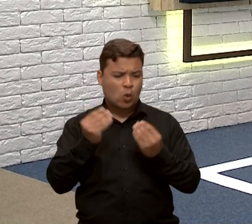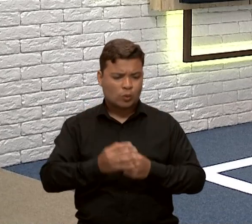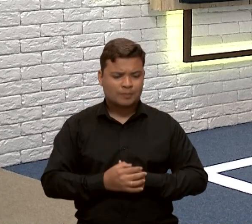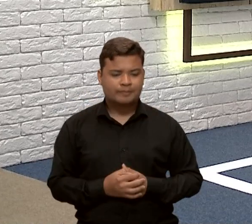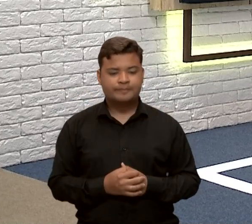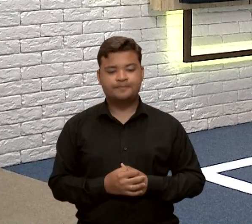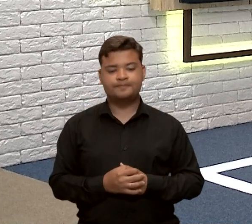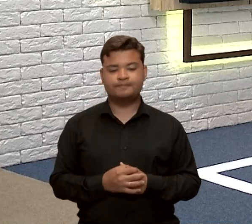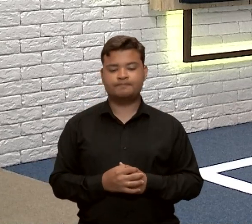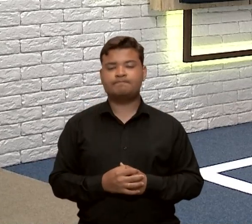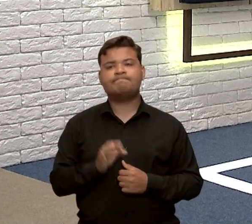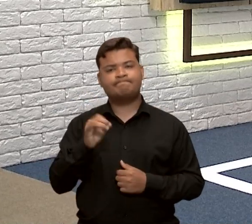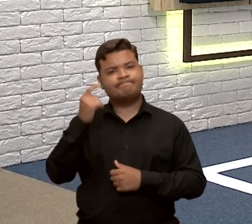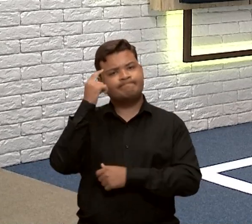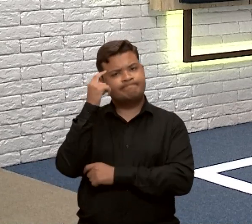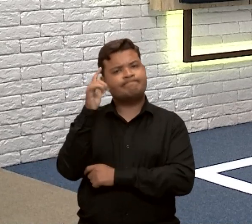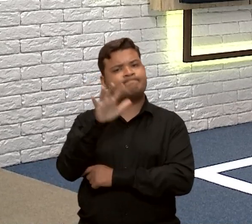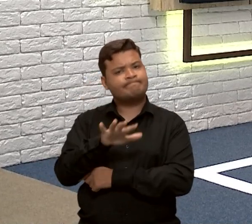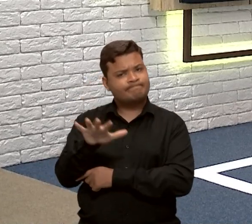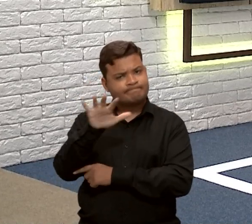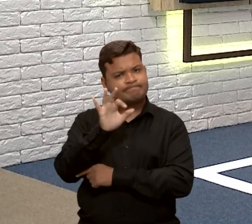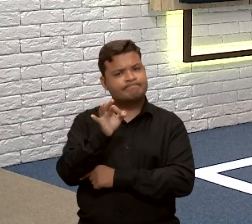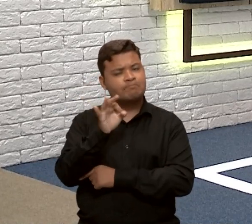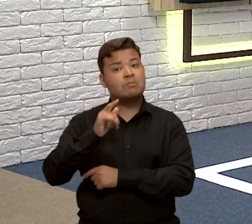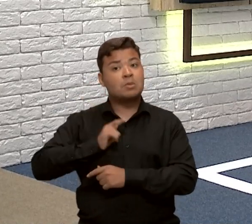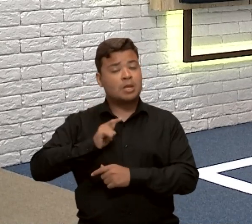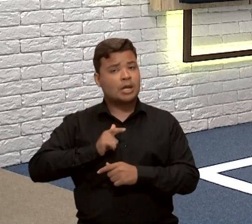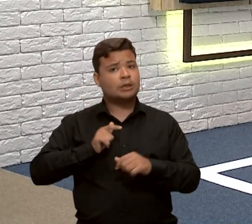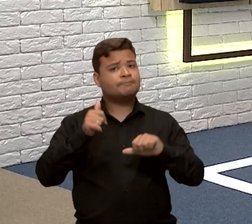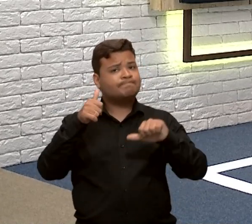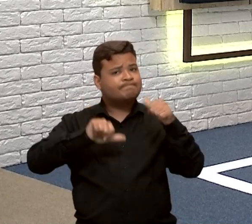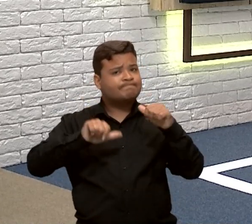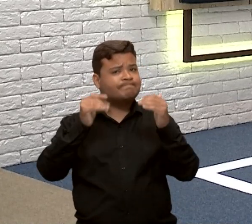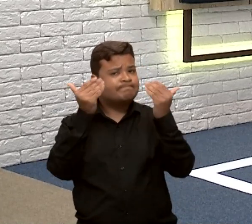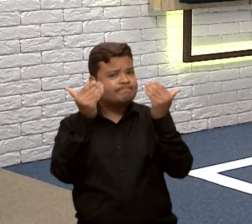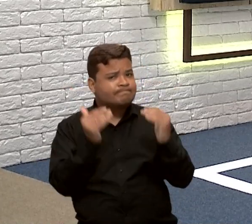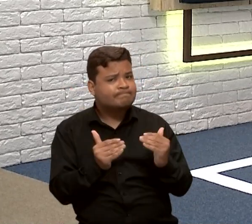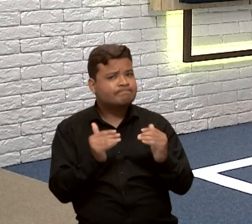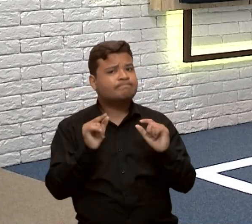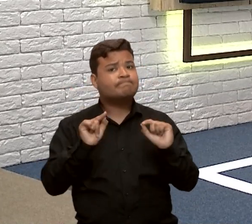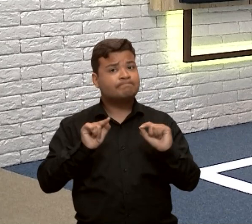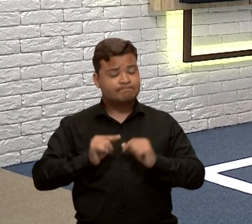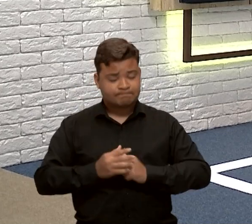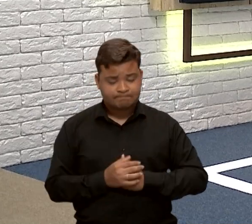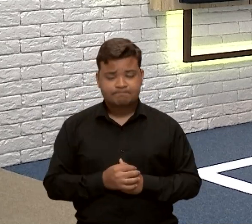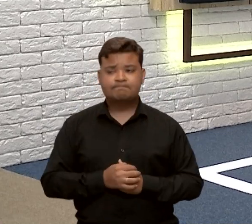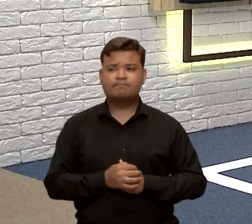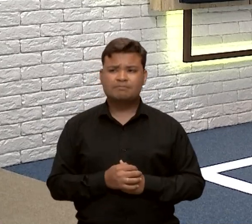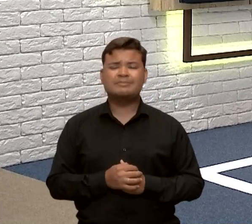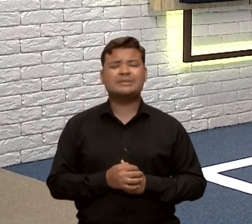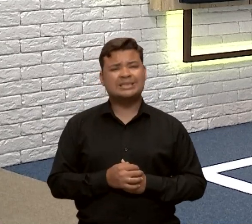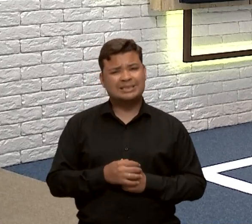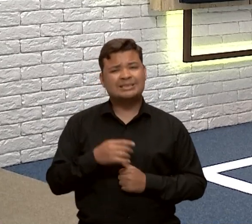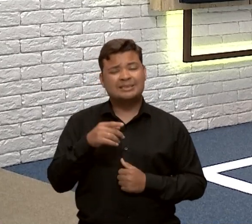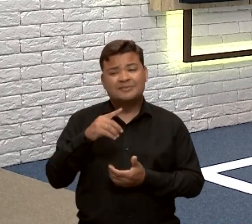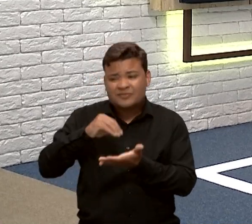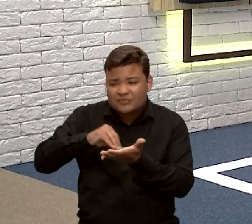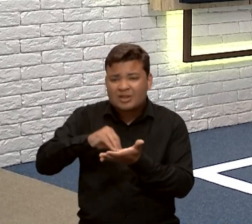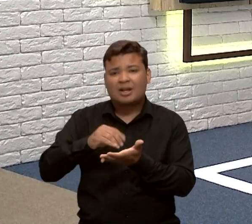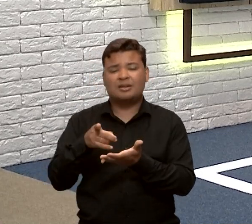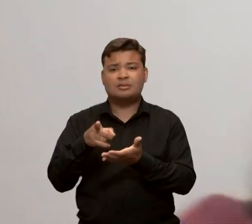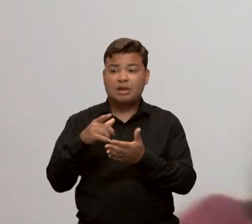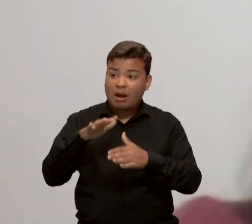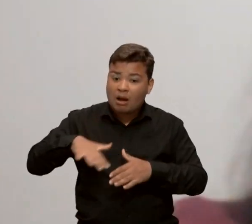pensando nesse cenário, nós avaliamos como um cenário que ainda precisa avançar muito,